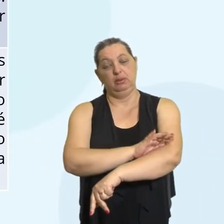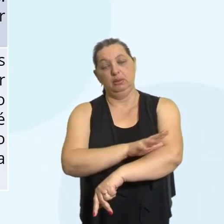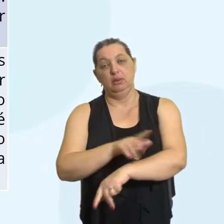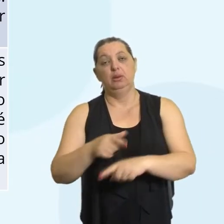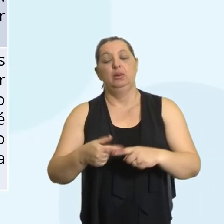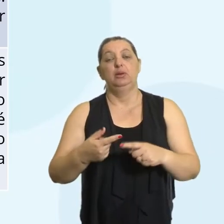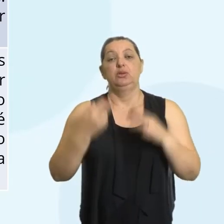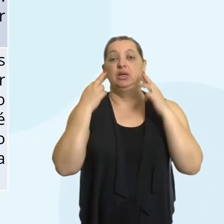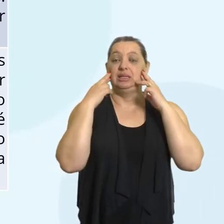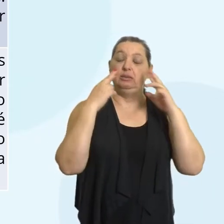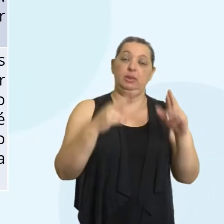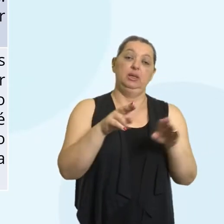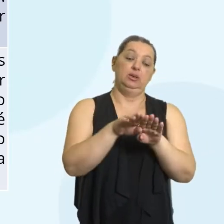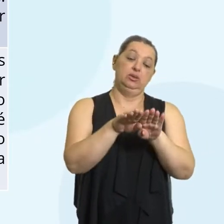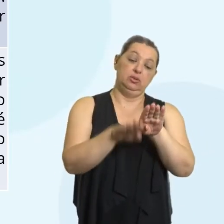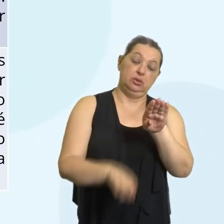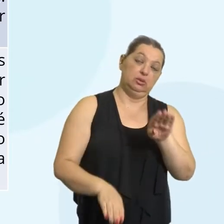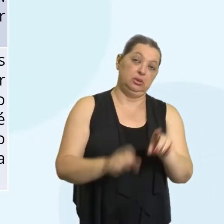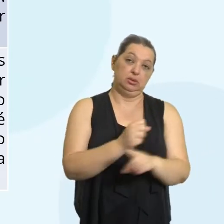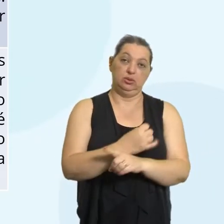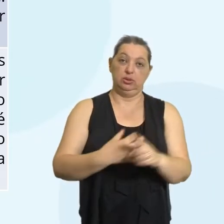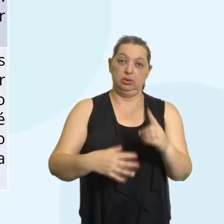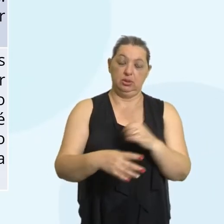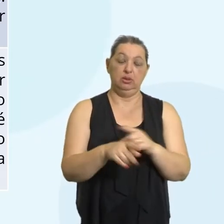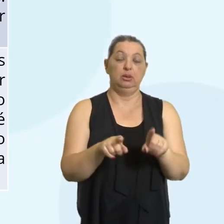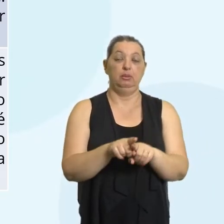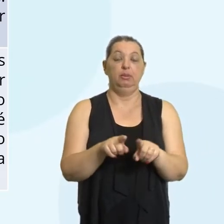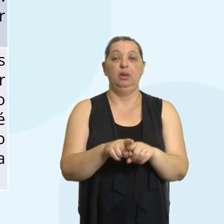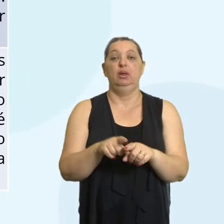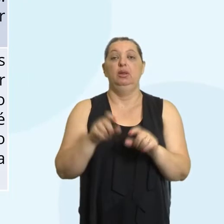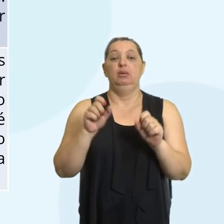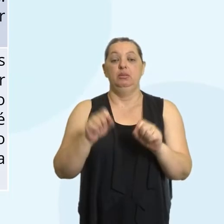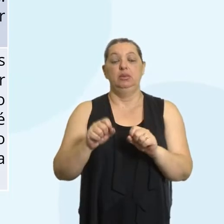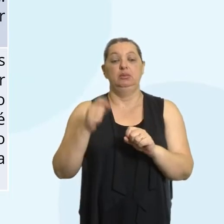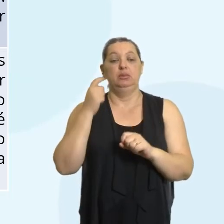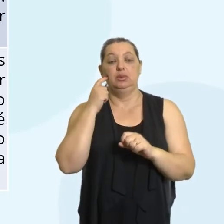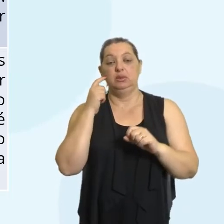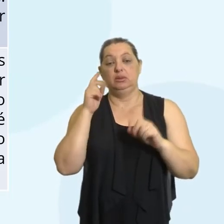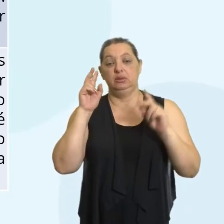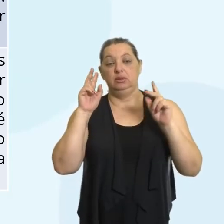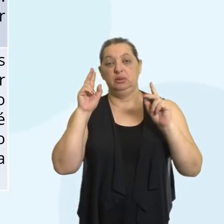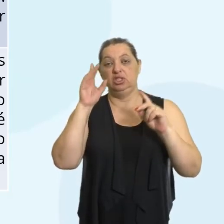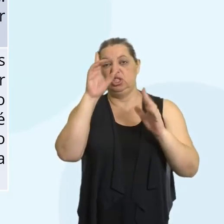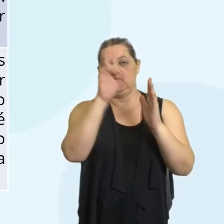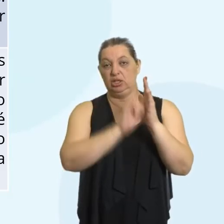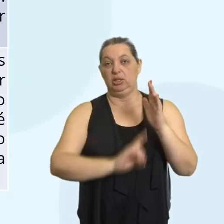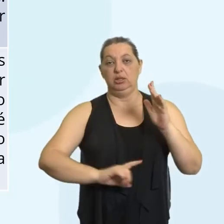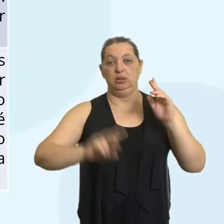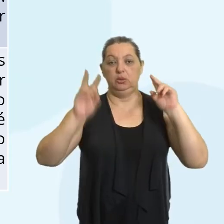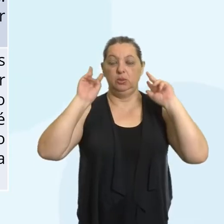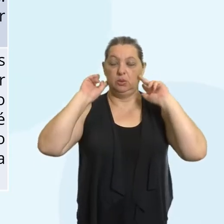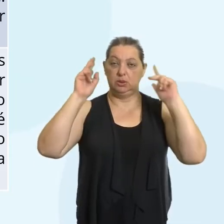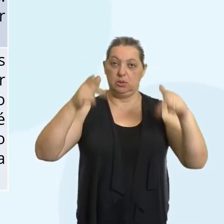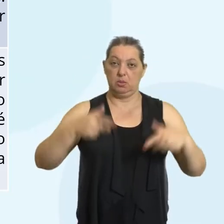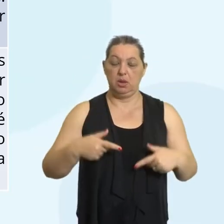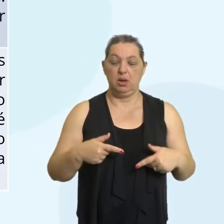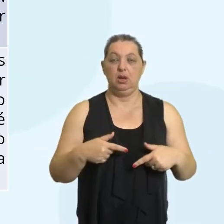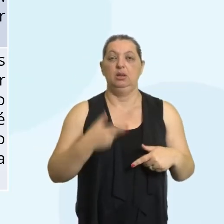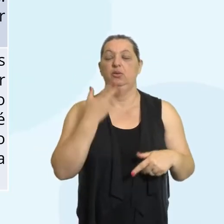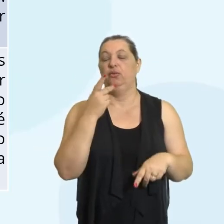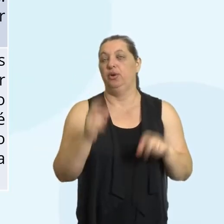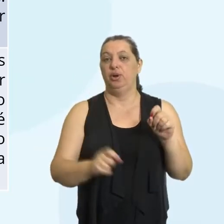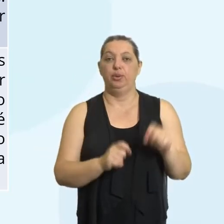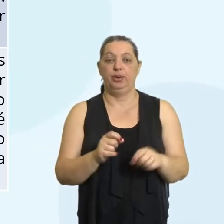pode ser direitos humanos para humanos que é uma frase horrível os direitos humanos para Humanos Direitos que fala aquela coisa